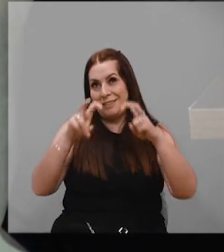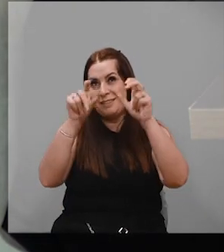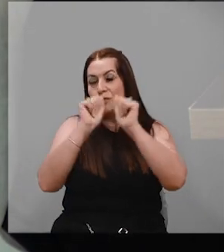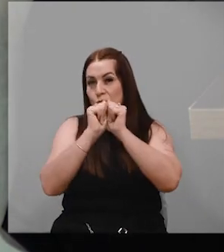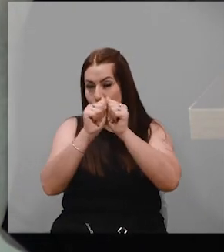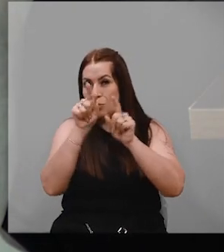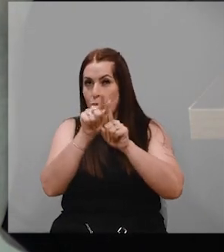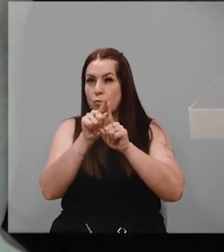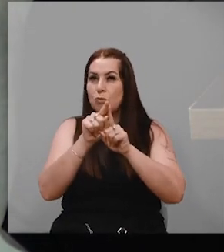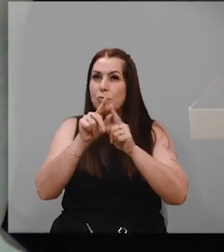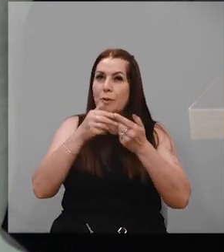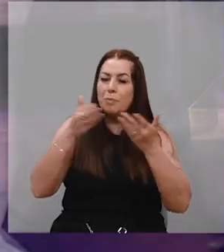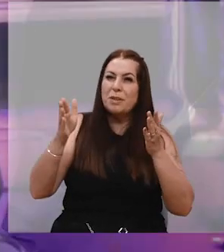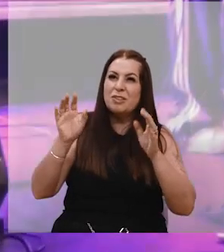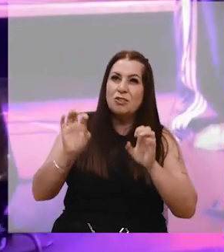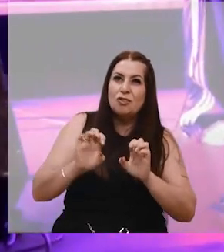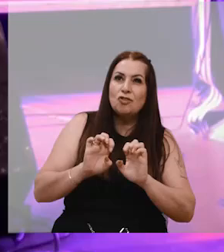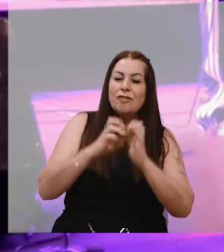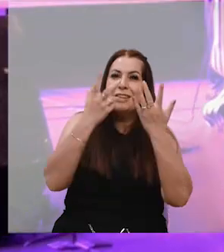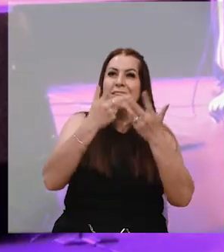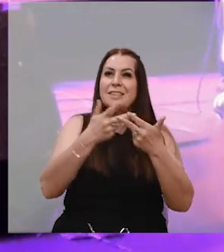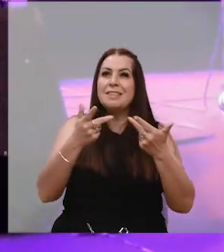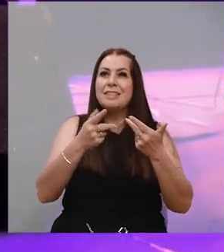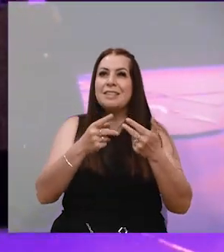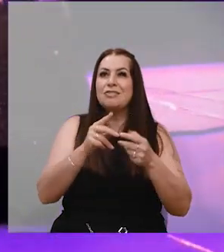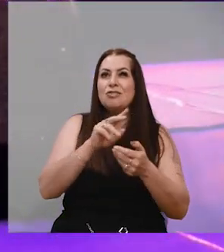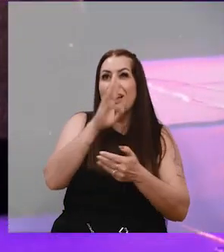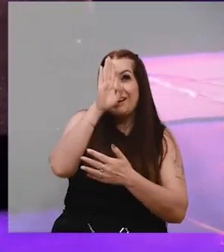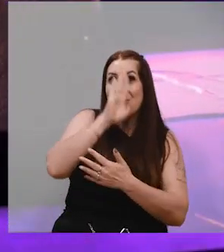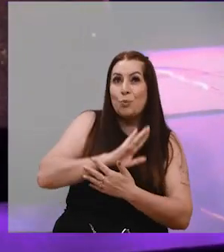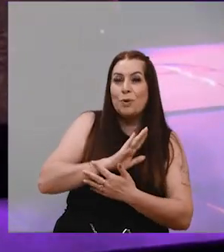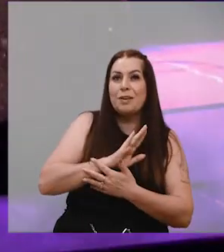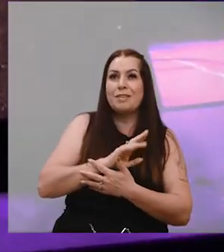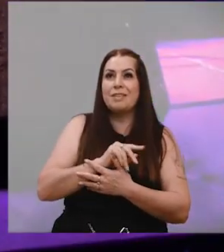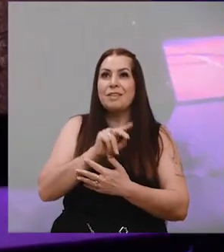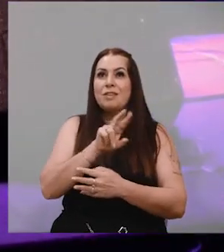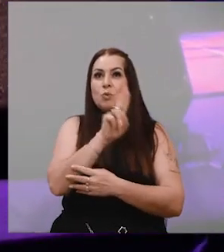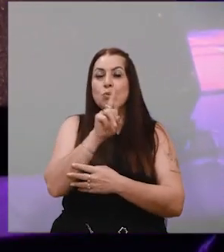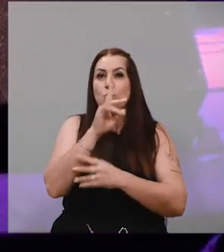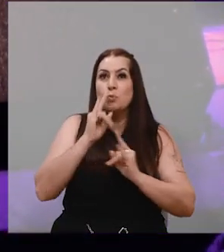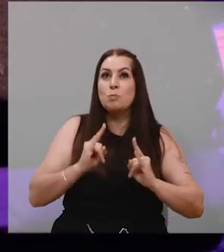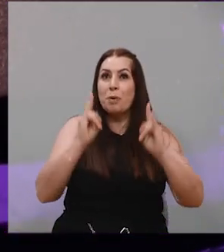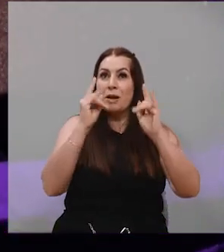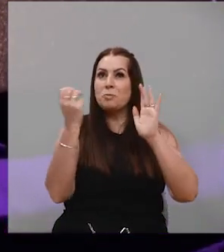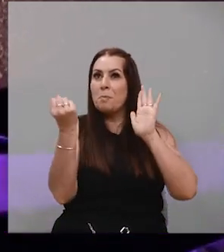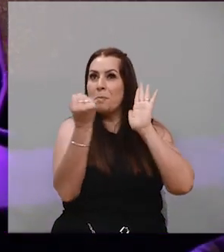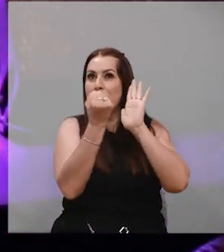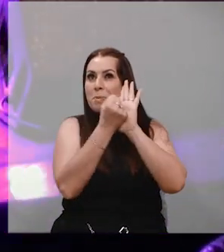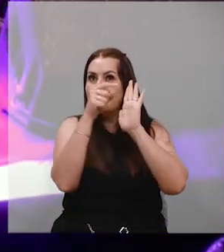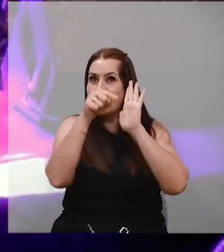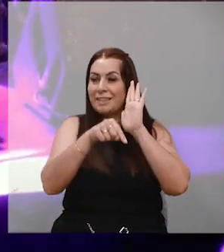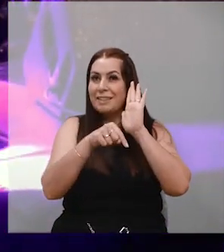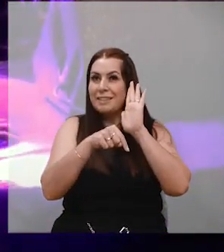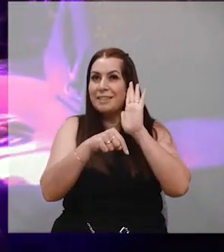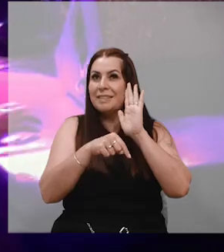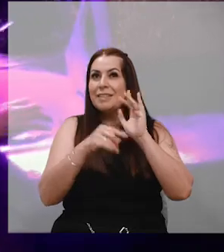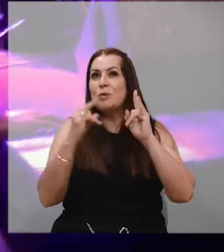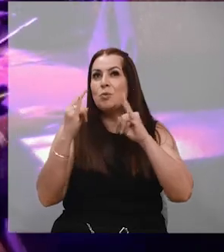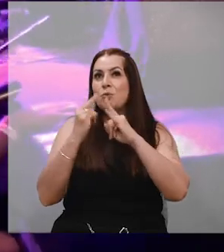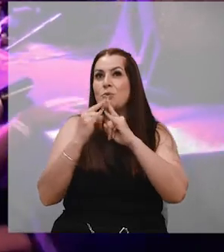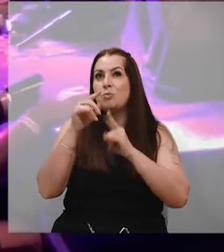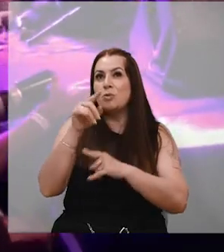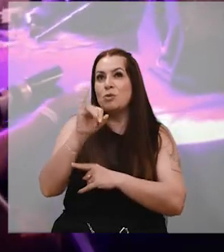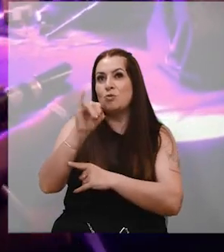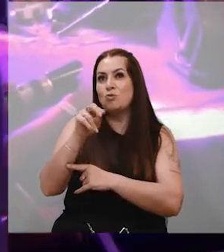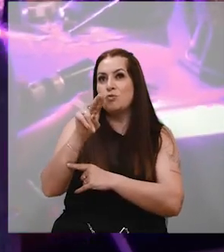com diversos eventos de forma gratuita. Usou um dos prédios simbólicos de Caxias do Sul, que é o Clube Juvenil, né? Teve